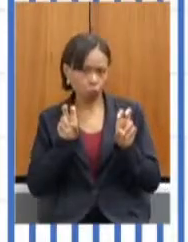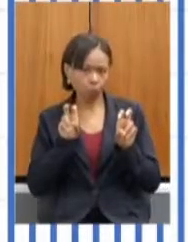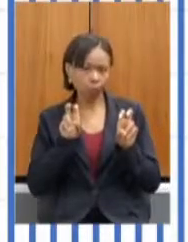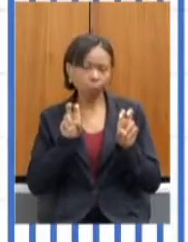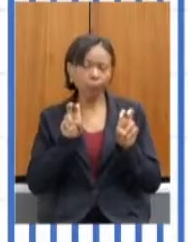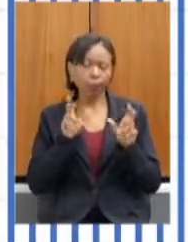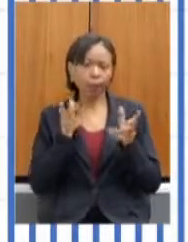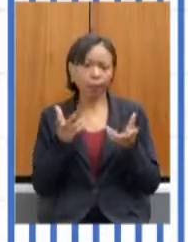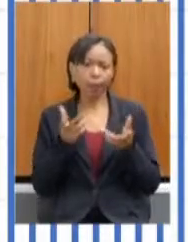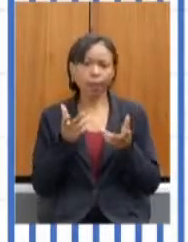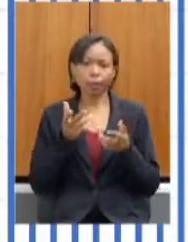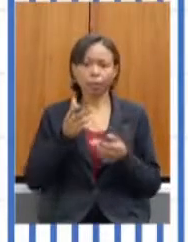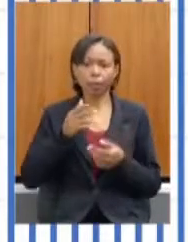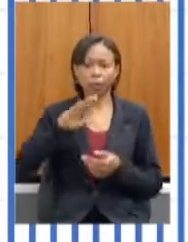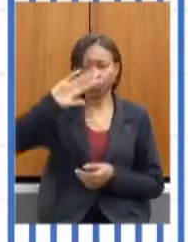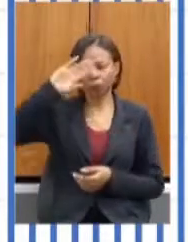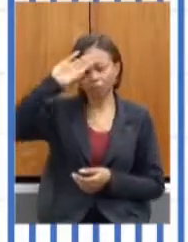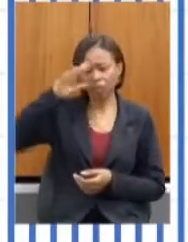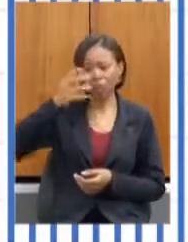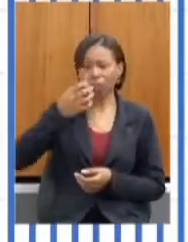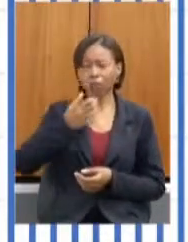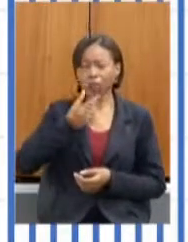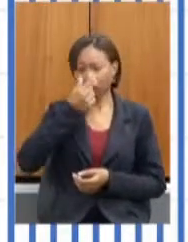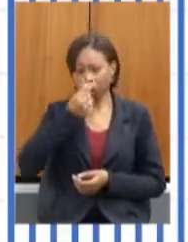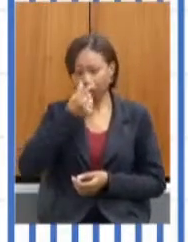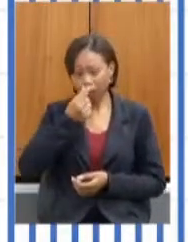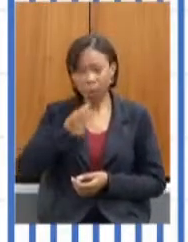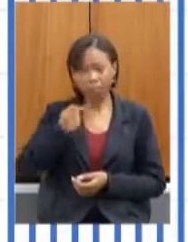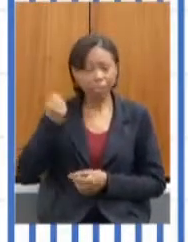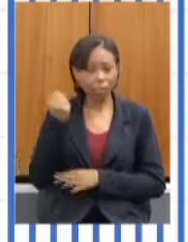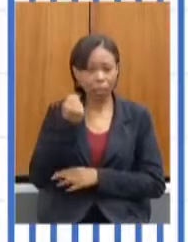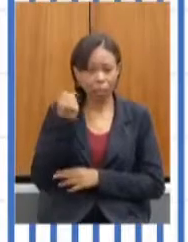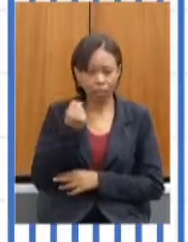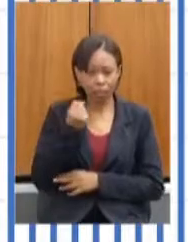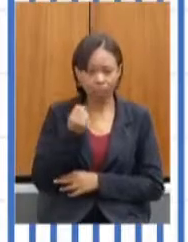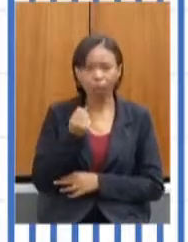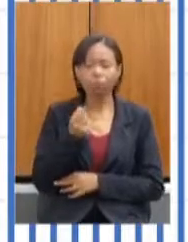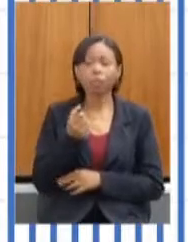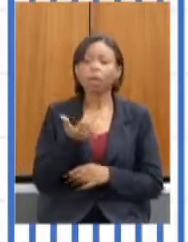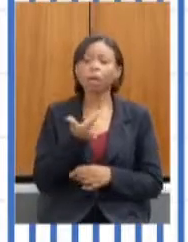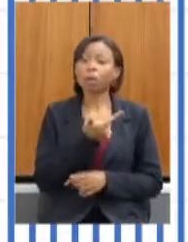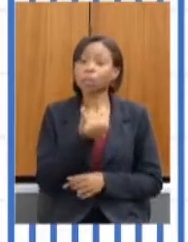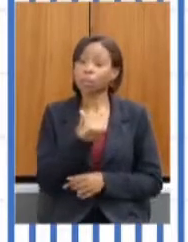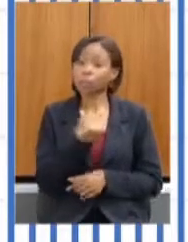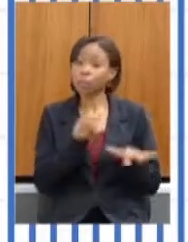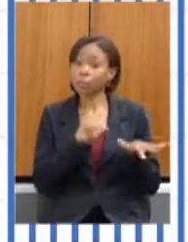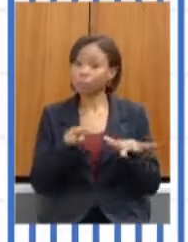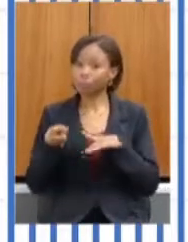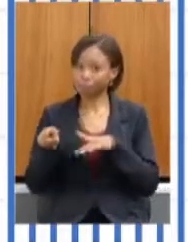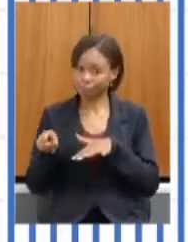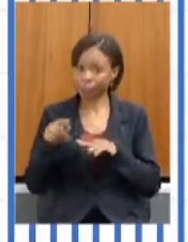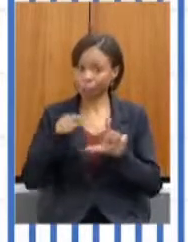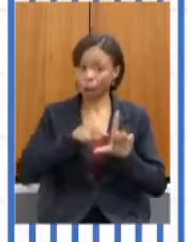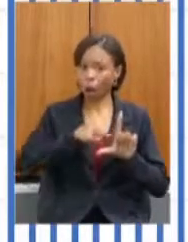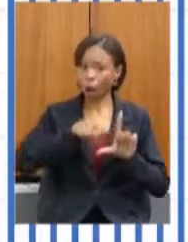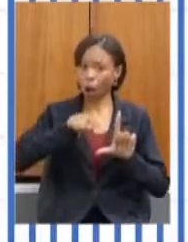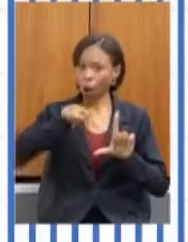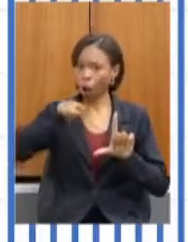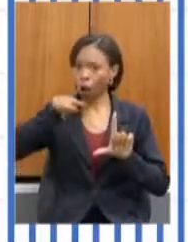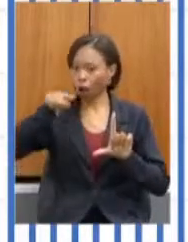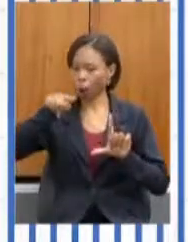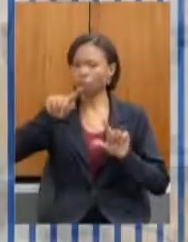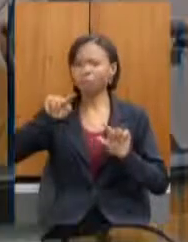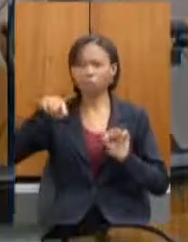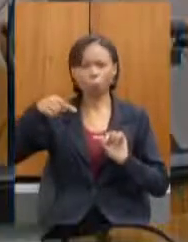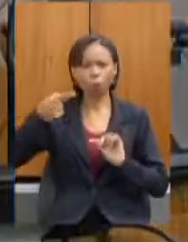aguda Grave por 100 mil habitantes nós vimos também que na 26ª semana epidemiológica nós tivemos um pico e de lá